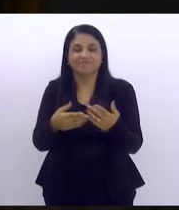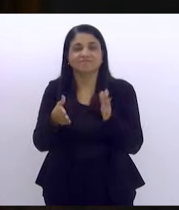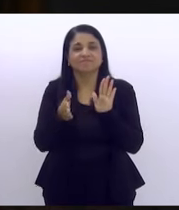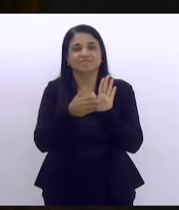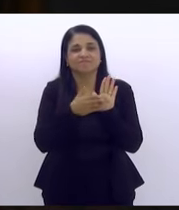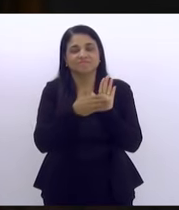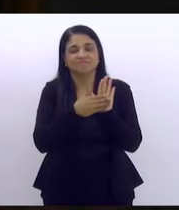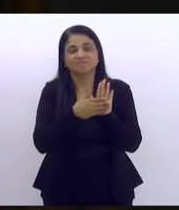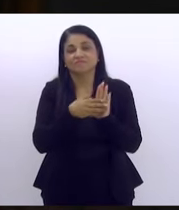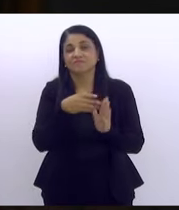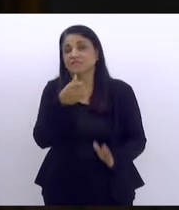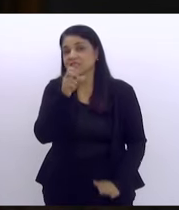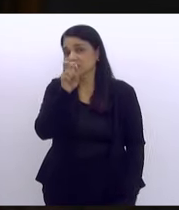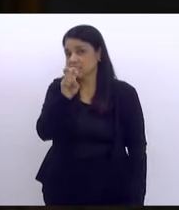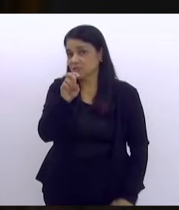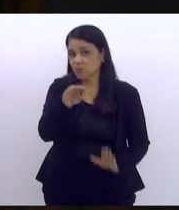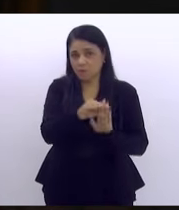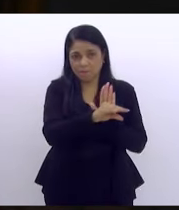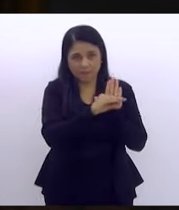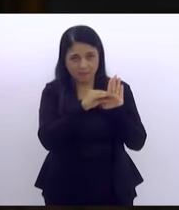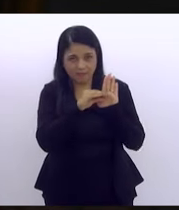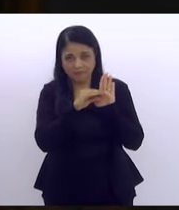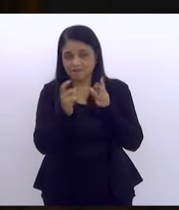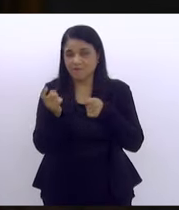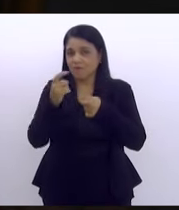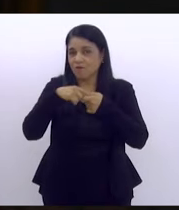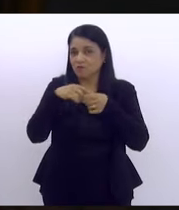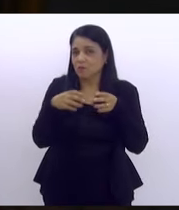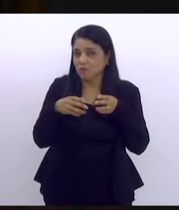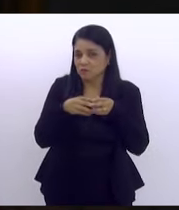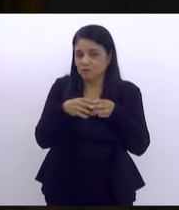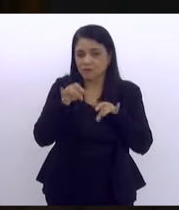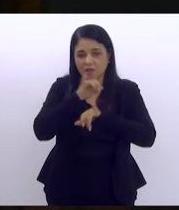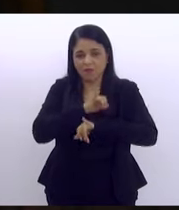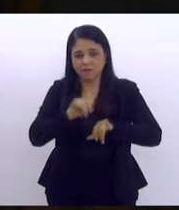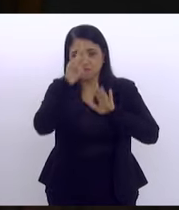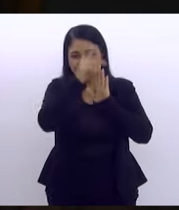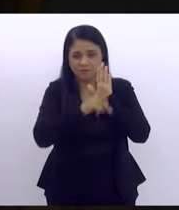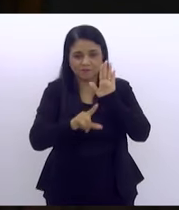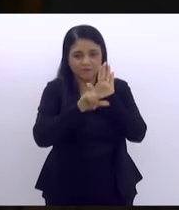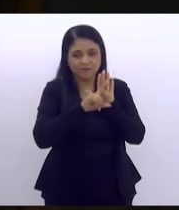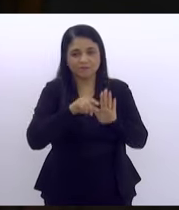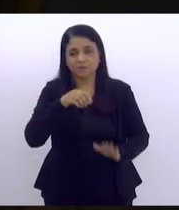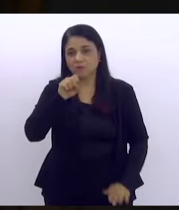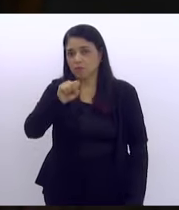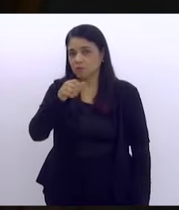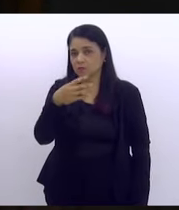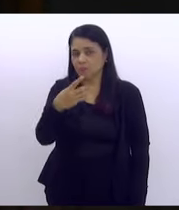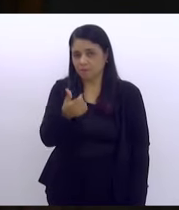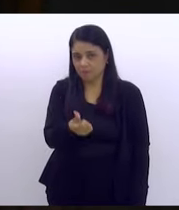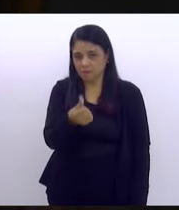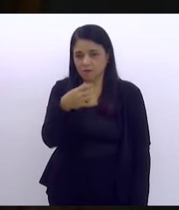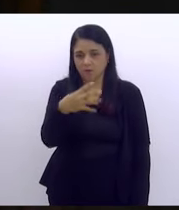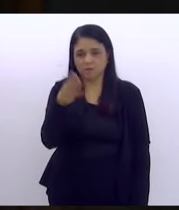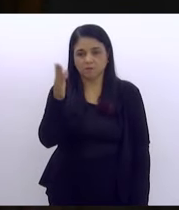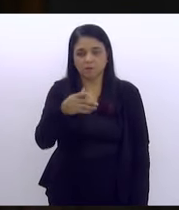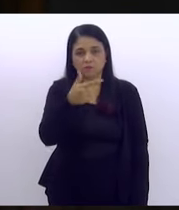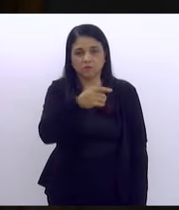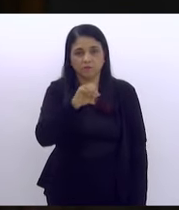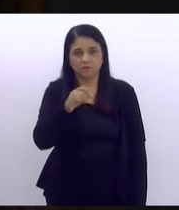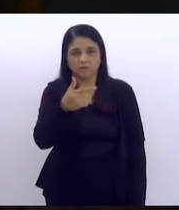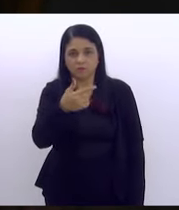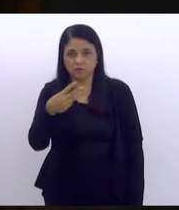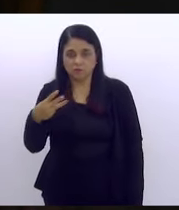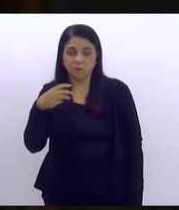presente proposta recebeu 5 emendas e retorna às comissões. Anuncio projeto de lei número 864, de 23, de autoria do